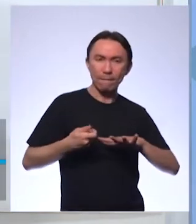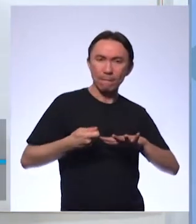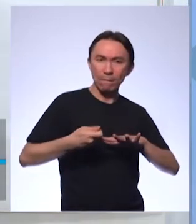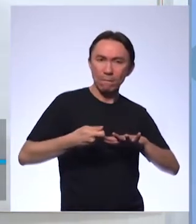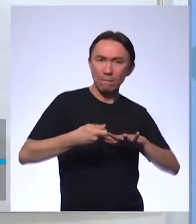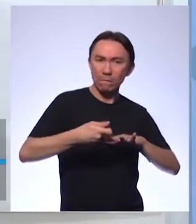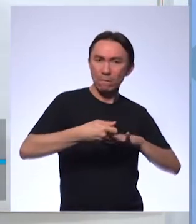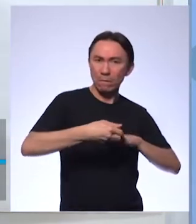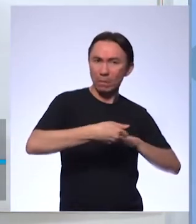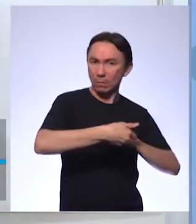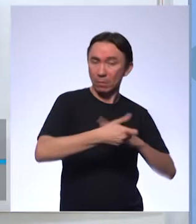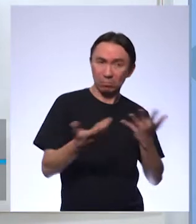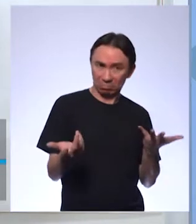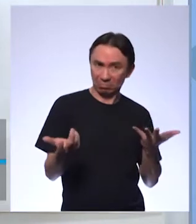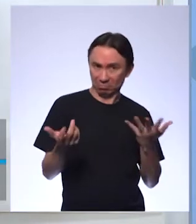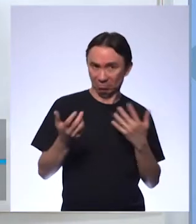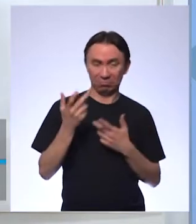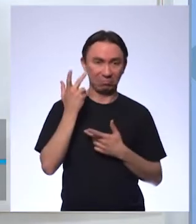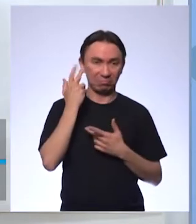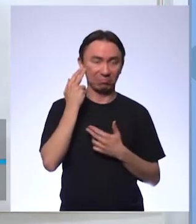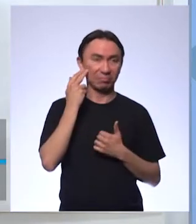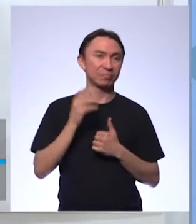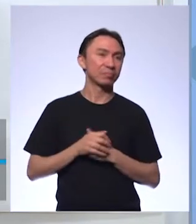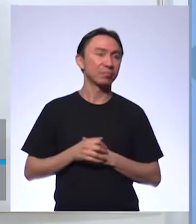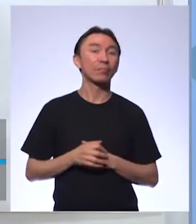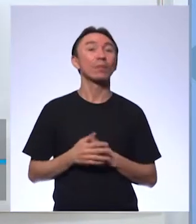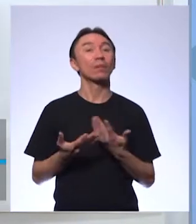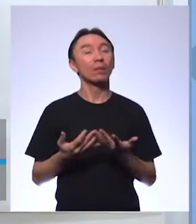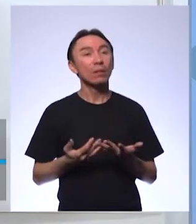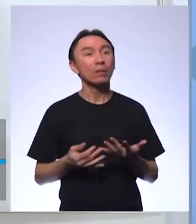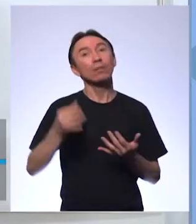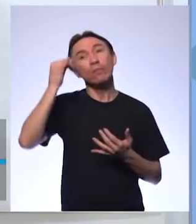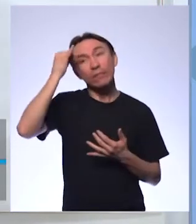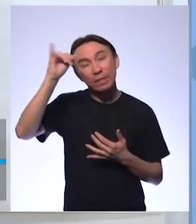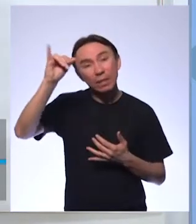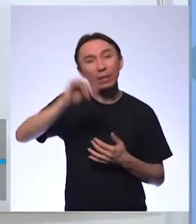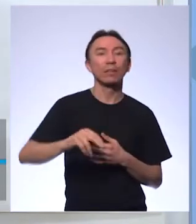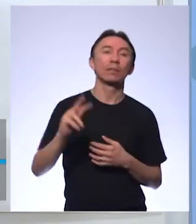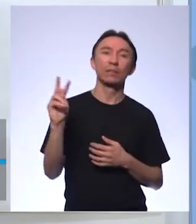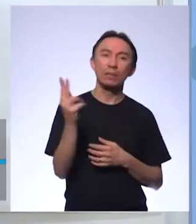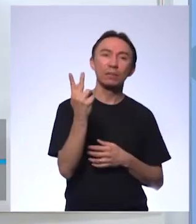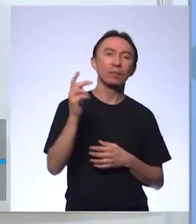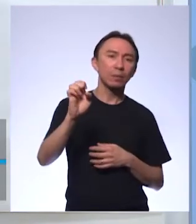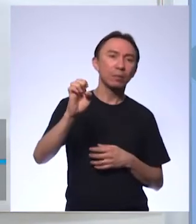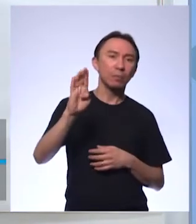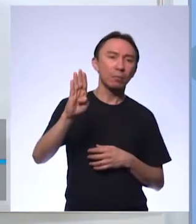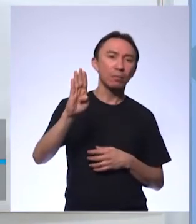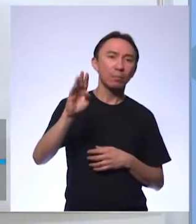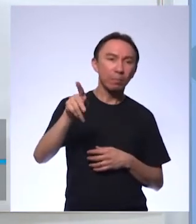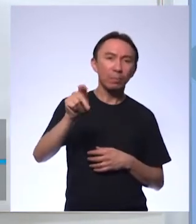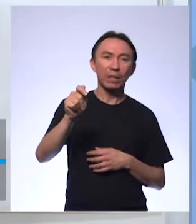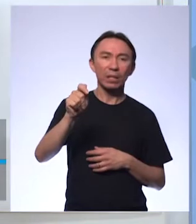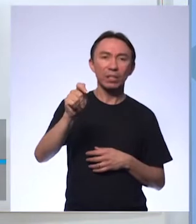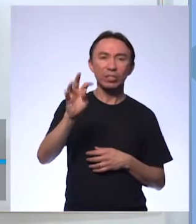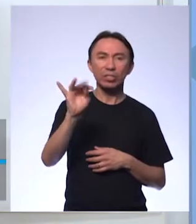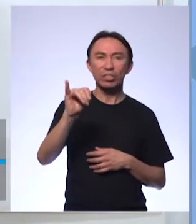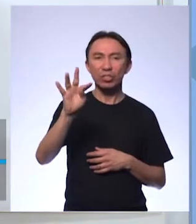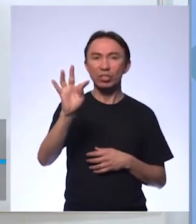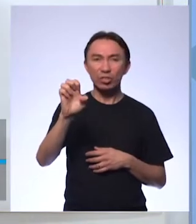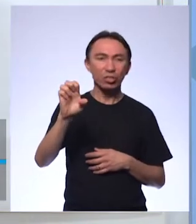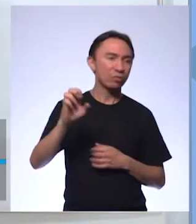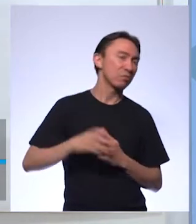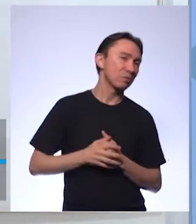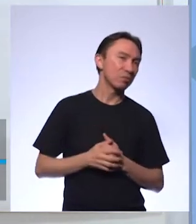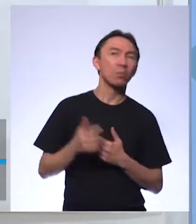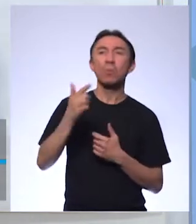quando precisar usar. Então, a gente evita a hepatite, né? Evita outras doenças compartilhando, ó, por